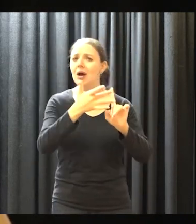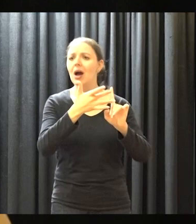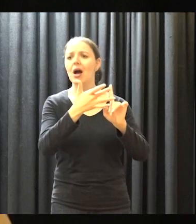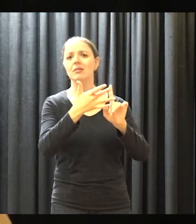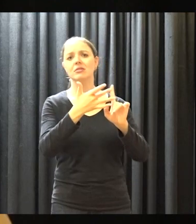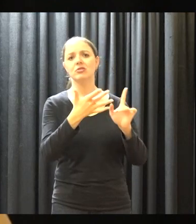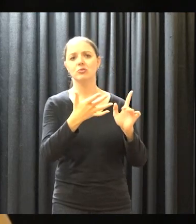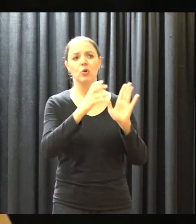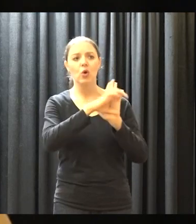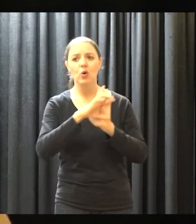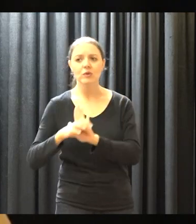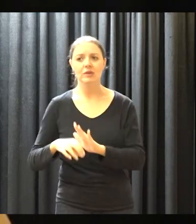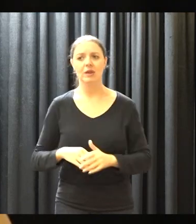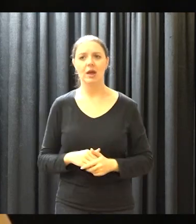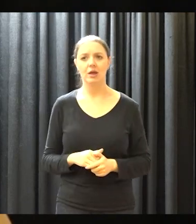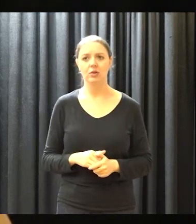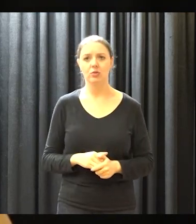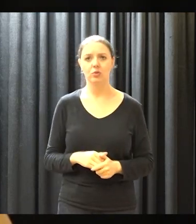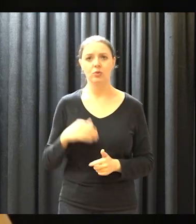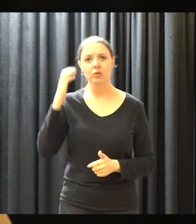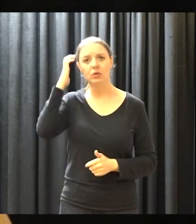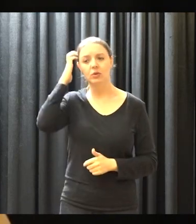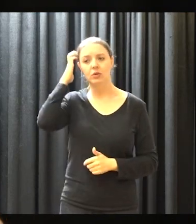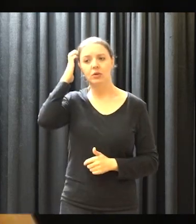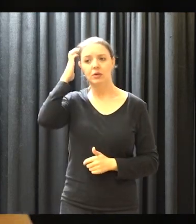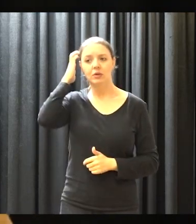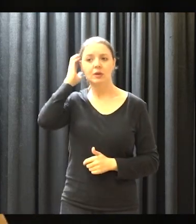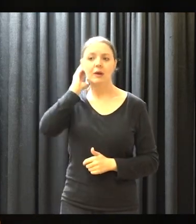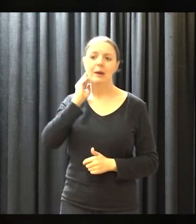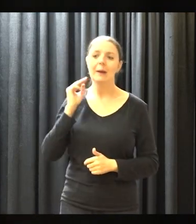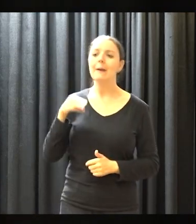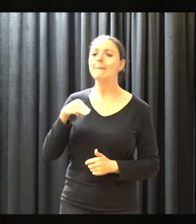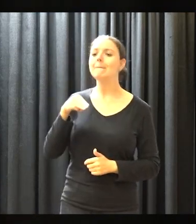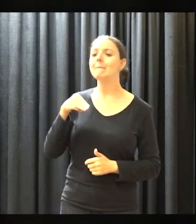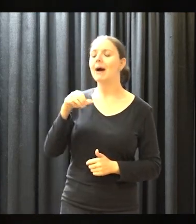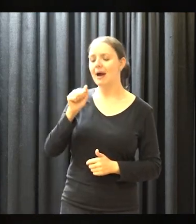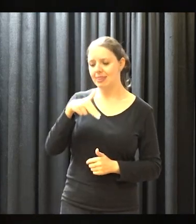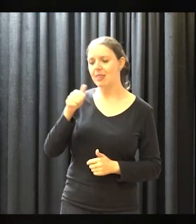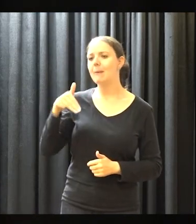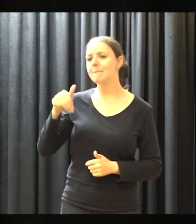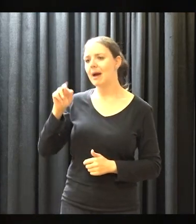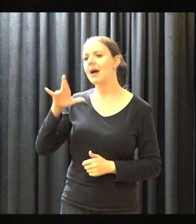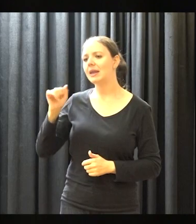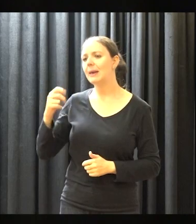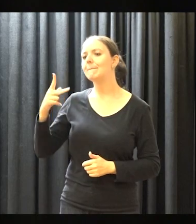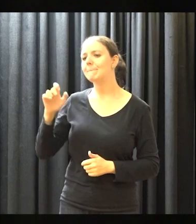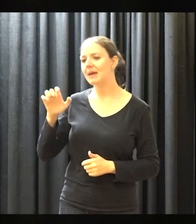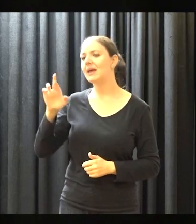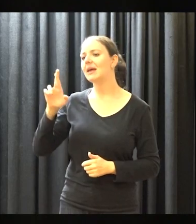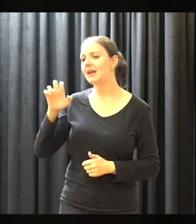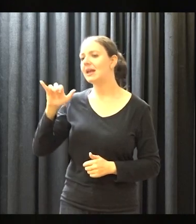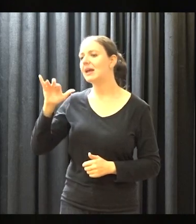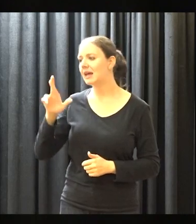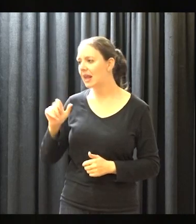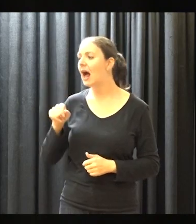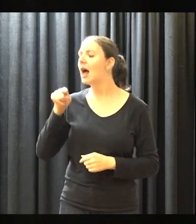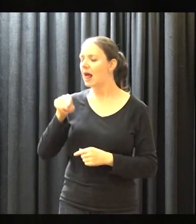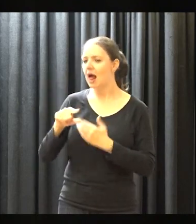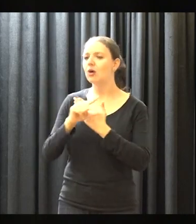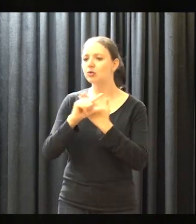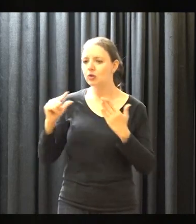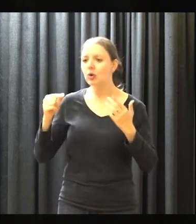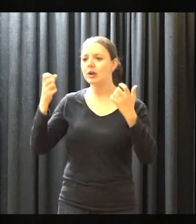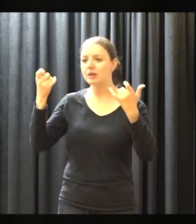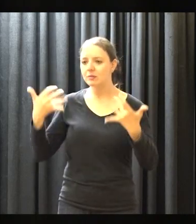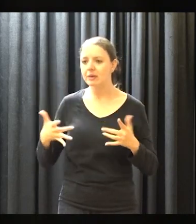Cumpri a Ana Maria Pereira, que é uma porquesta, que ela é responsável pela tradução de capacitista em